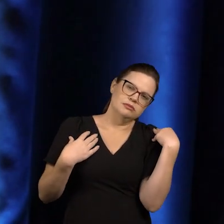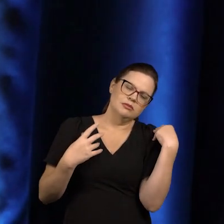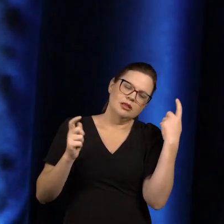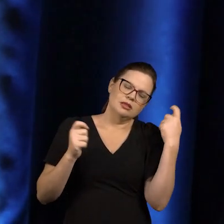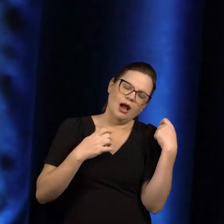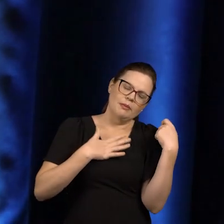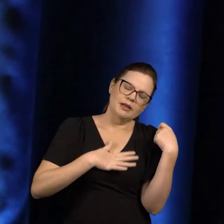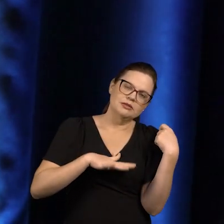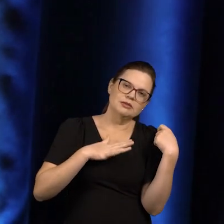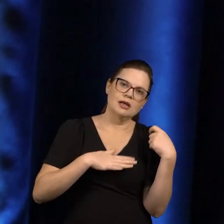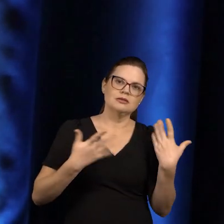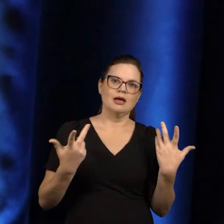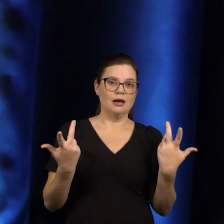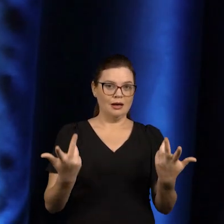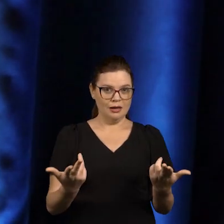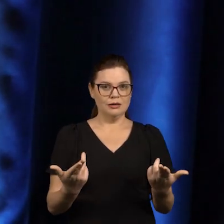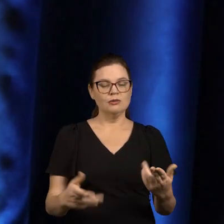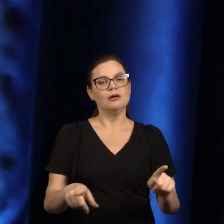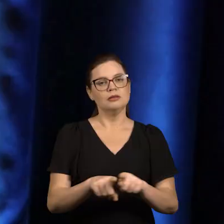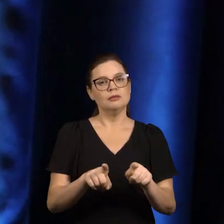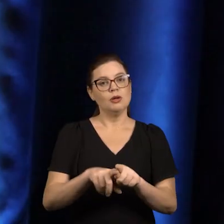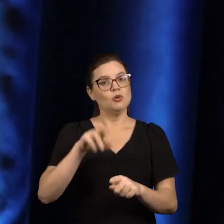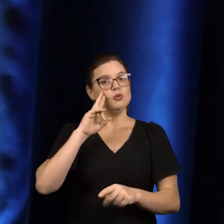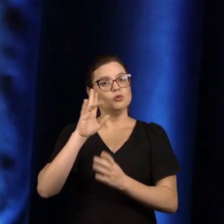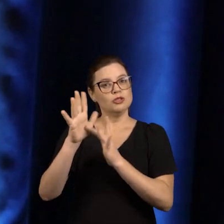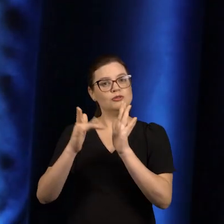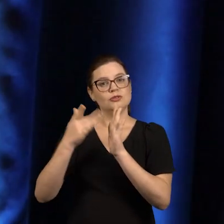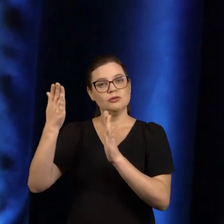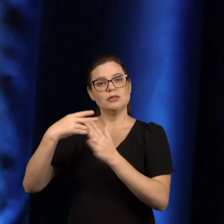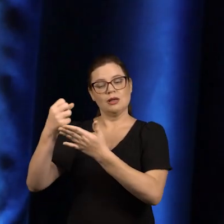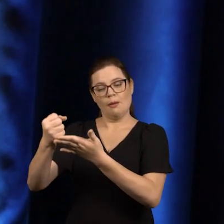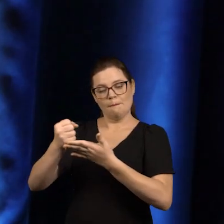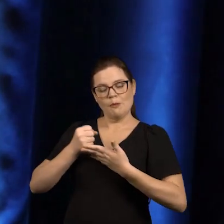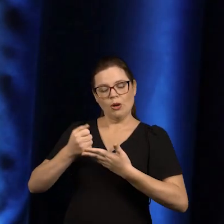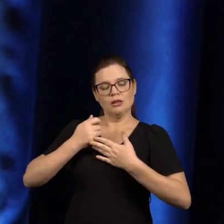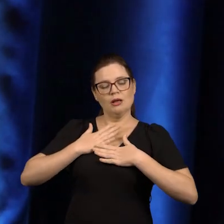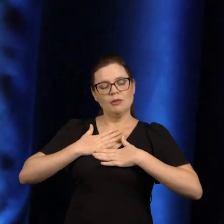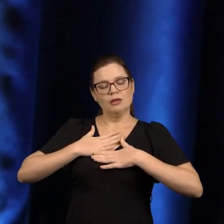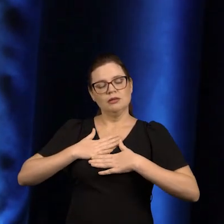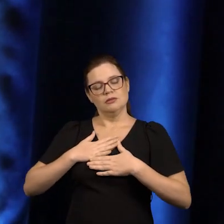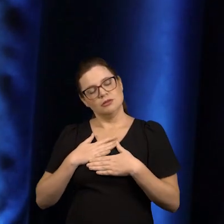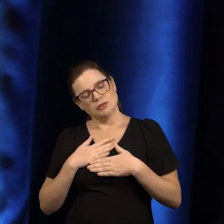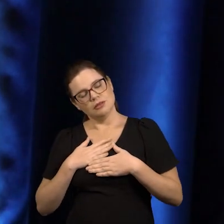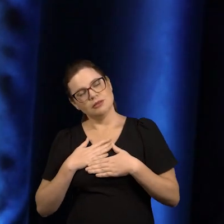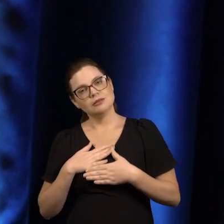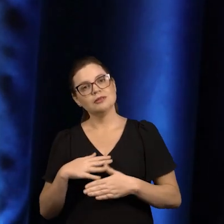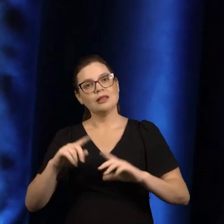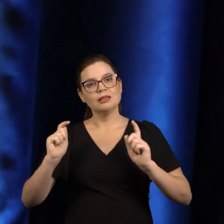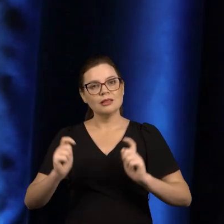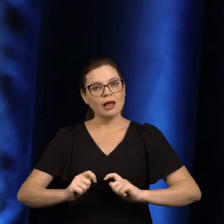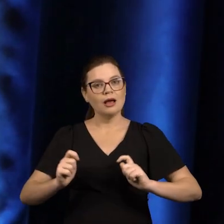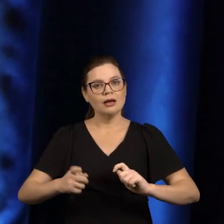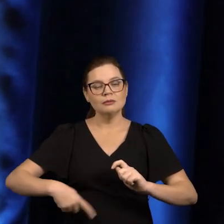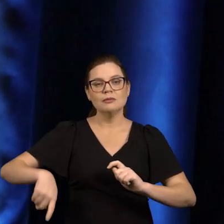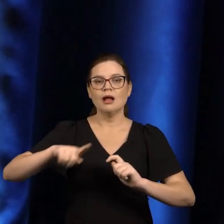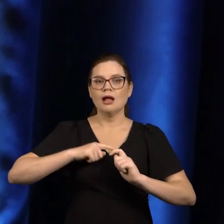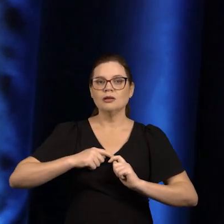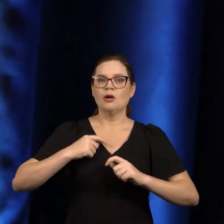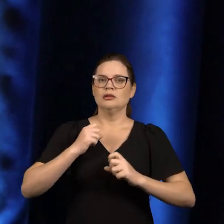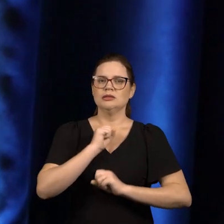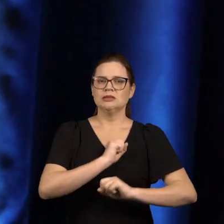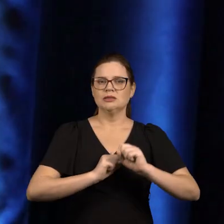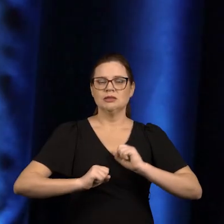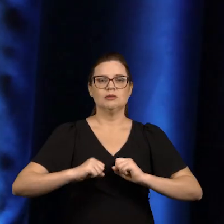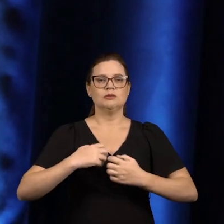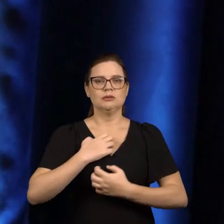O Senhor é justamente esse nosso apoio, esse nosso descanso, né? Onde o nosso fardo, onde as nossas